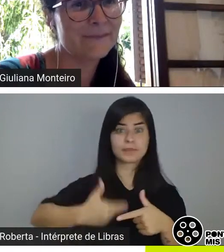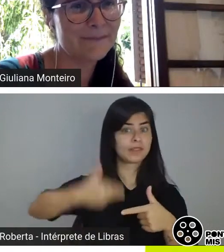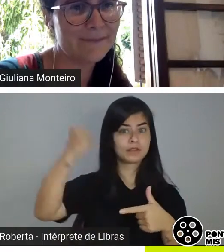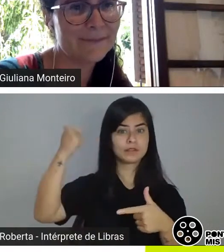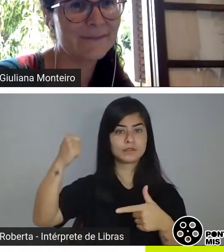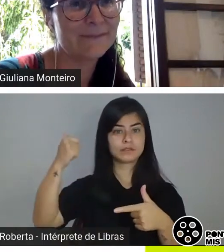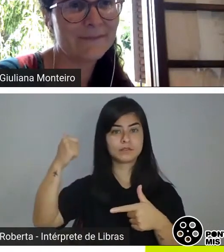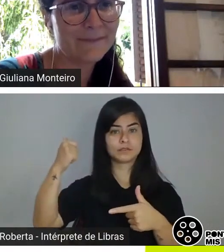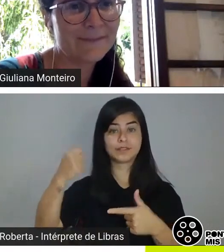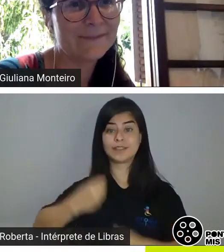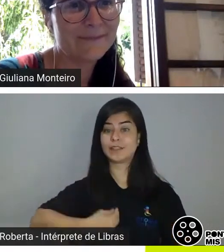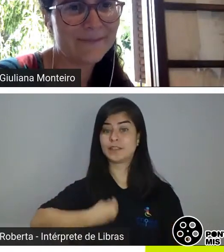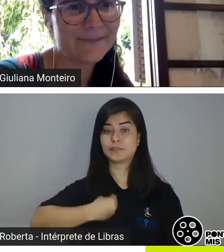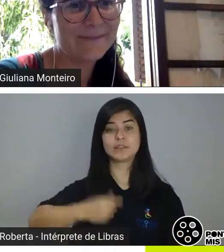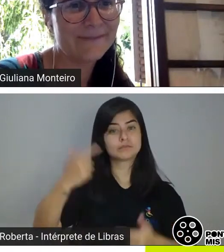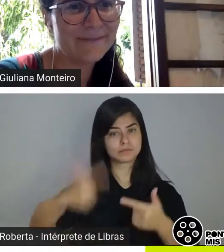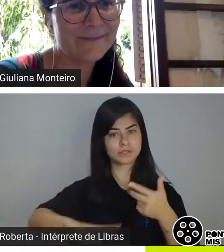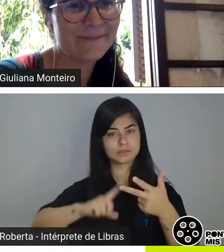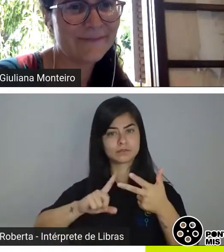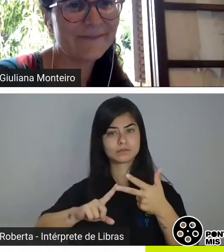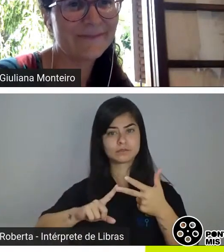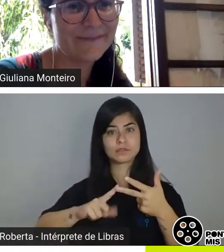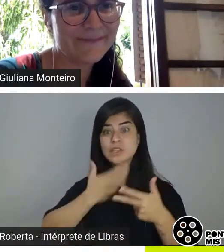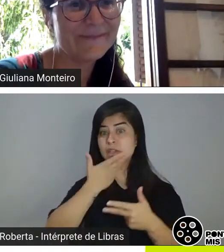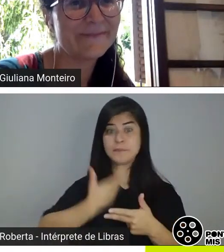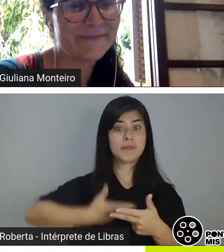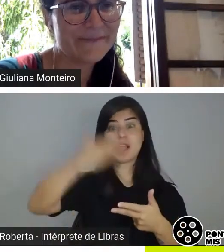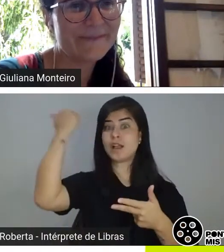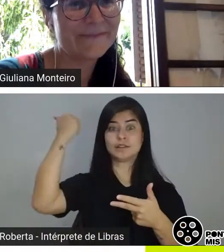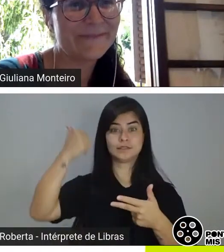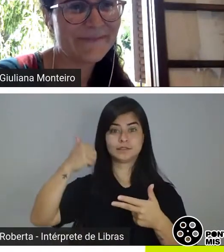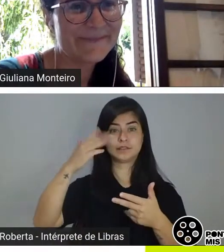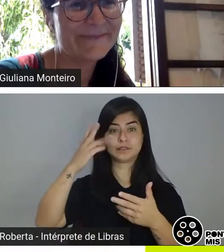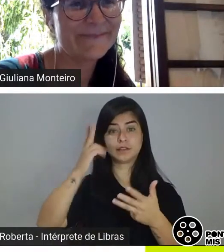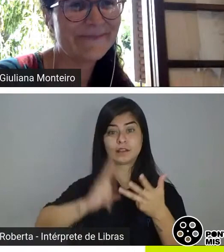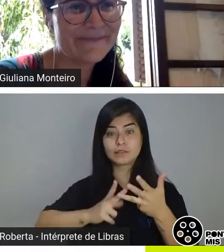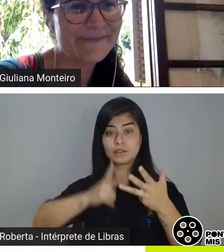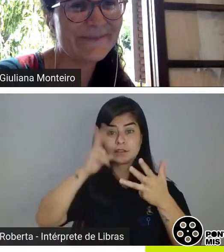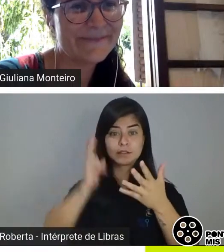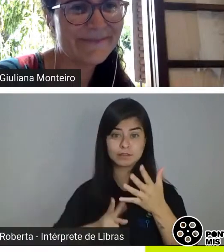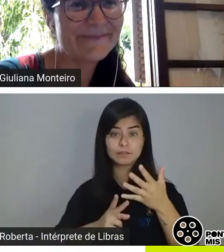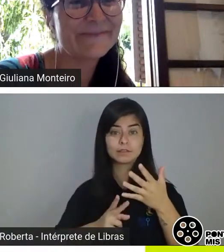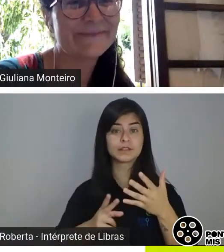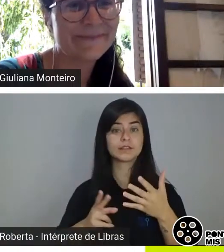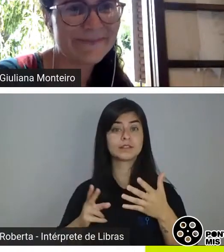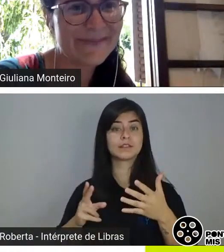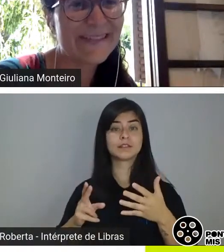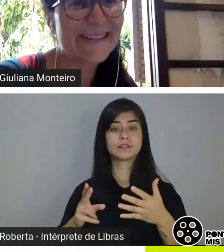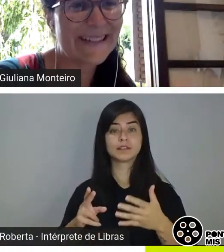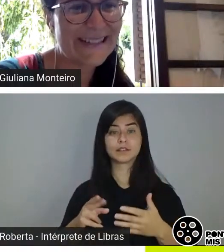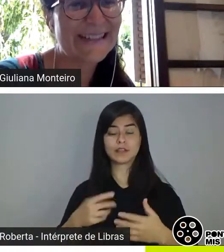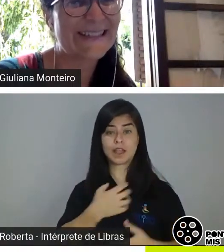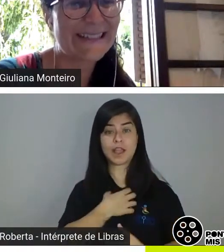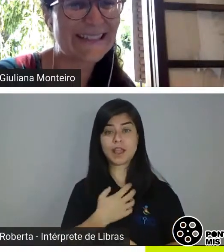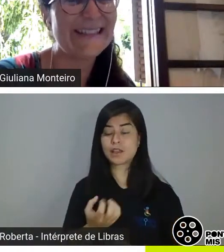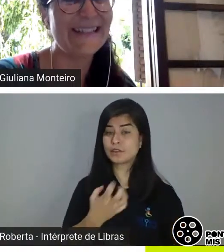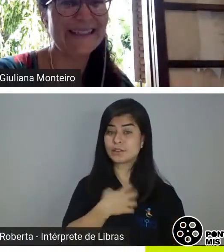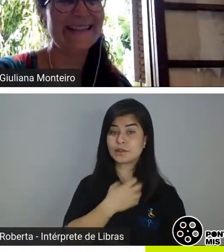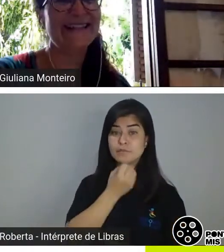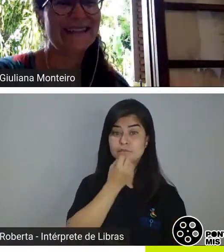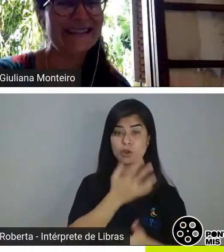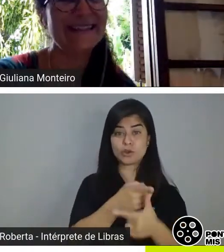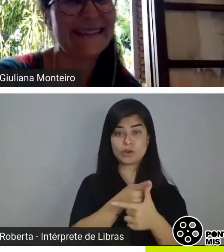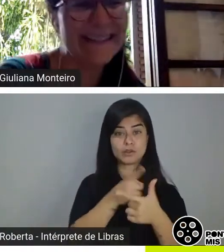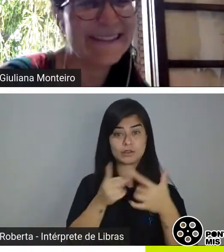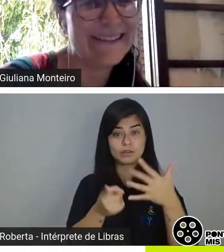Aí eu digo, gente, vamos fazer outro. Ela fez o terceiro bem melhor. Aí ela fez o quarto, ela fez o quinto, vai começando a se sentir um idiota. Assim, eu achei bom o primeiro, ela fez o